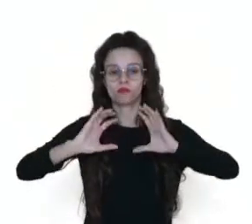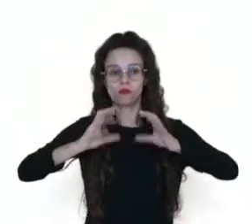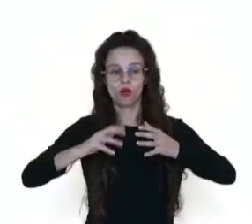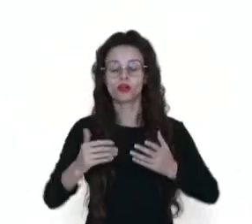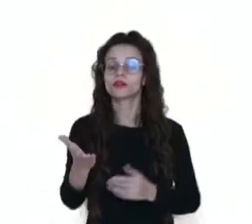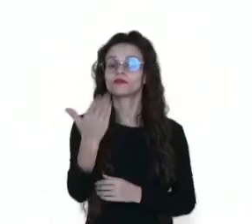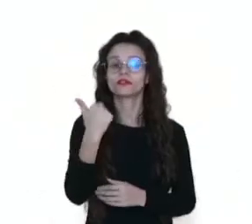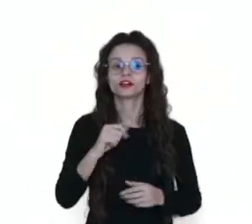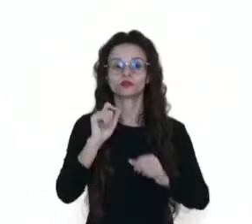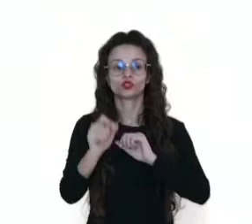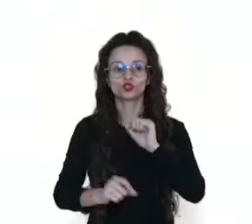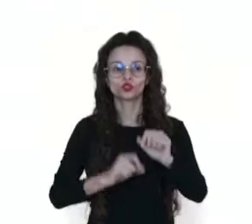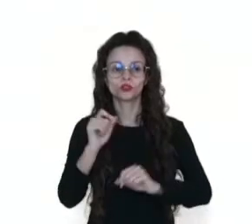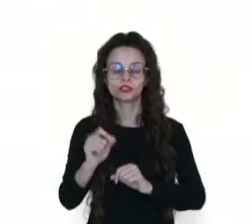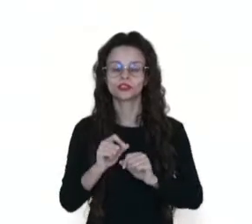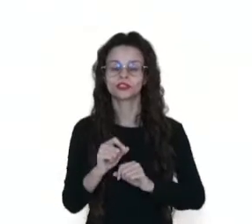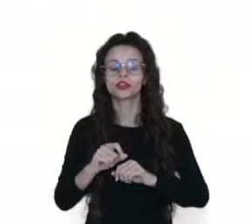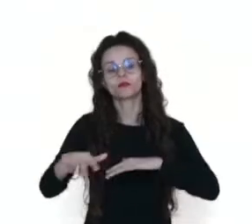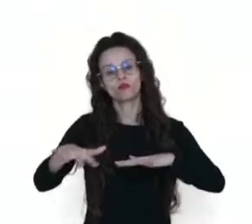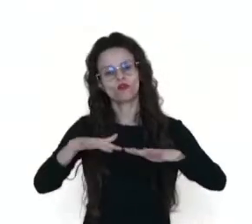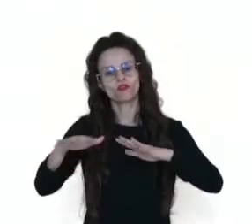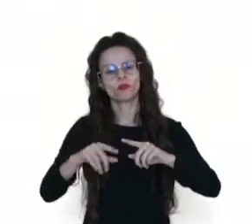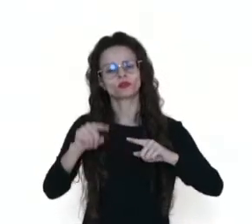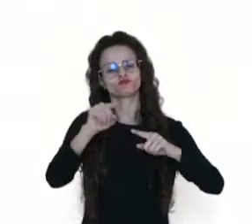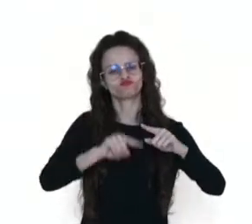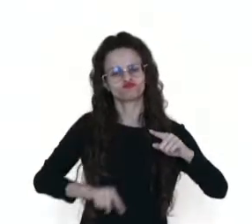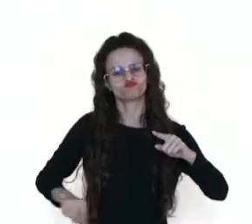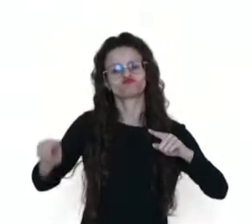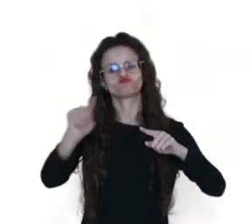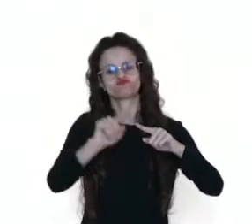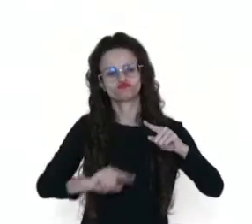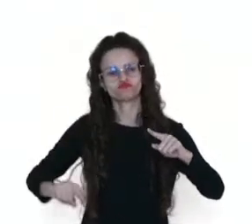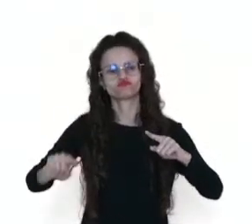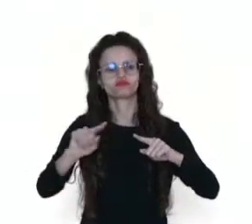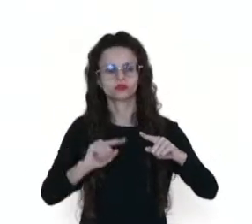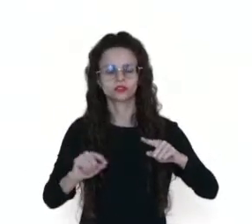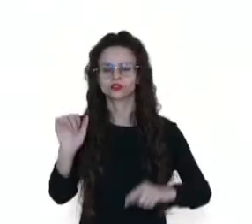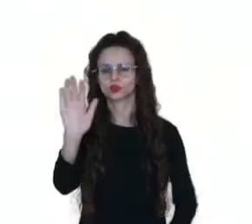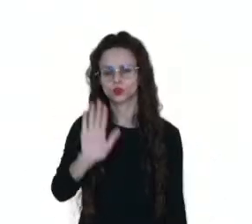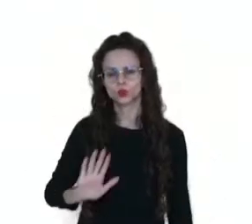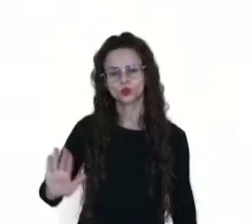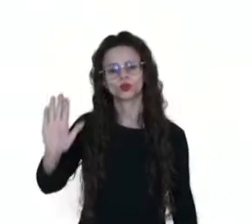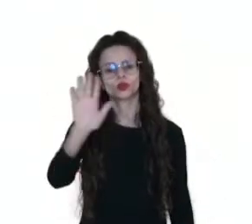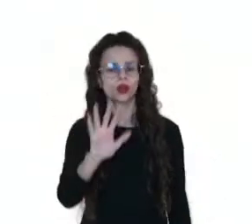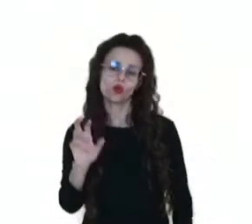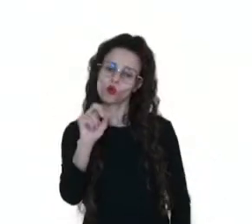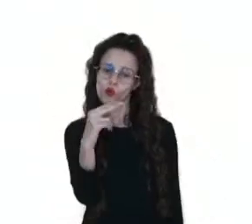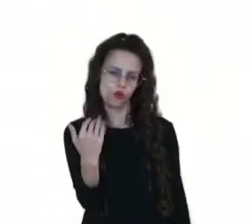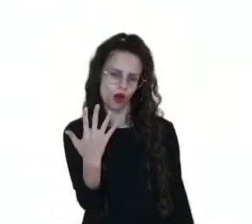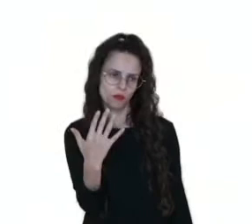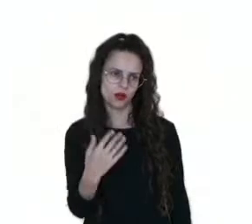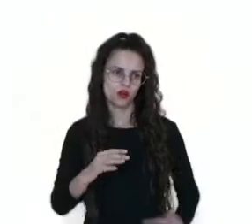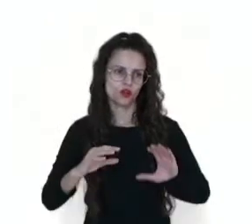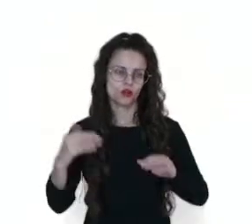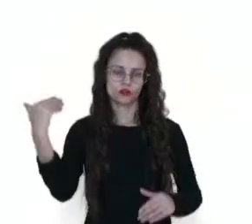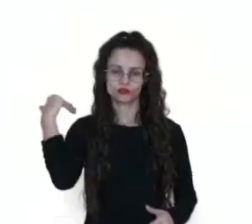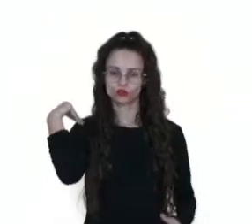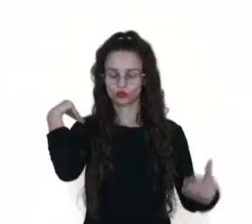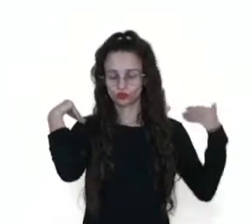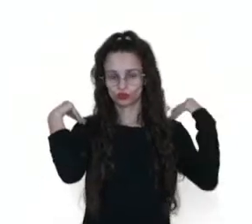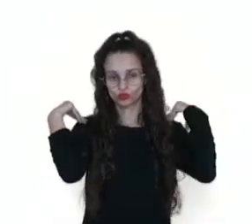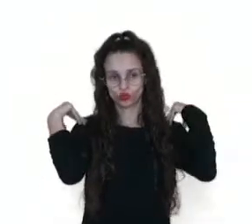vamos fazer movimentos circulares, né, com uma pequena bola ou até mesmo com a mão, né, em seus